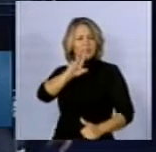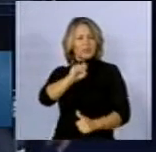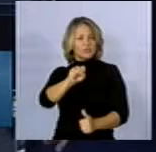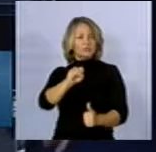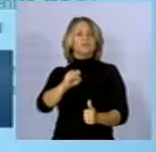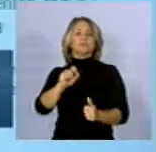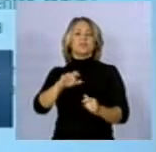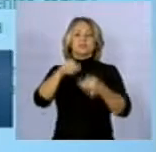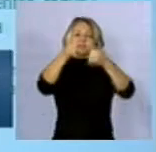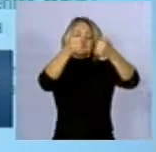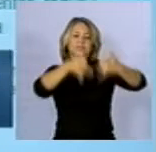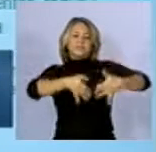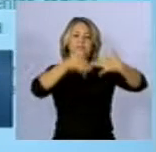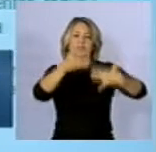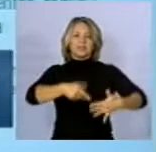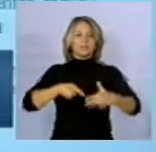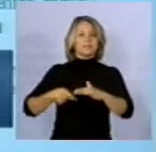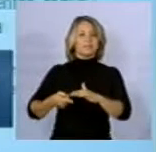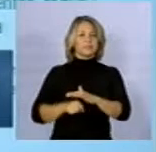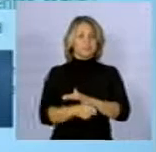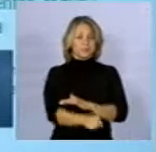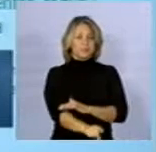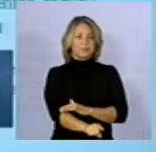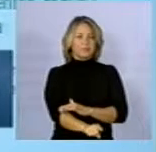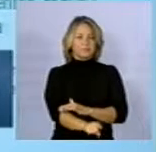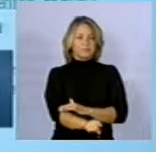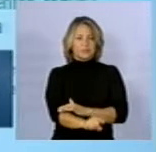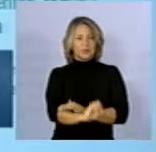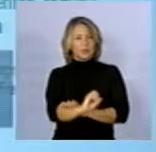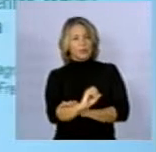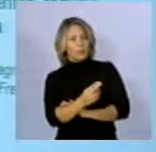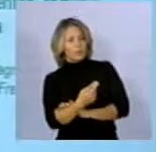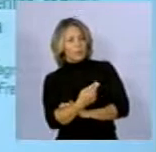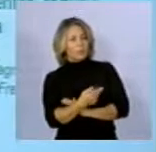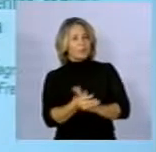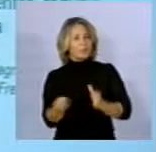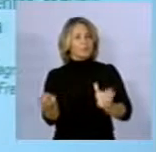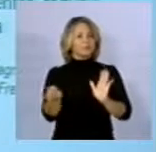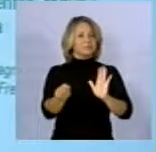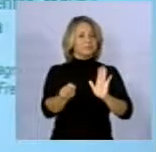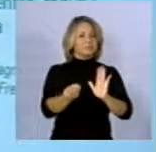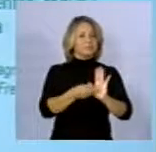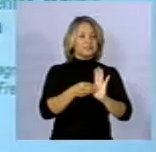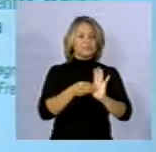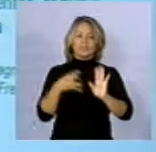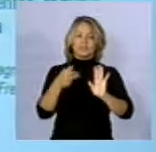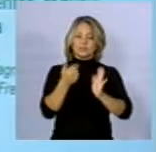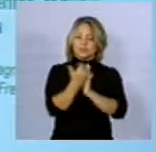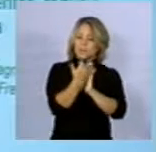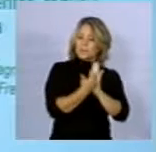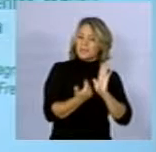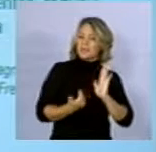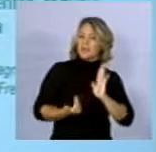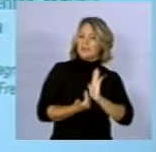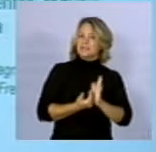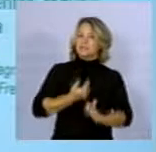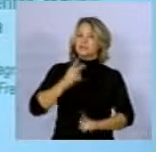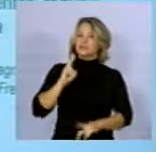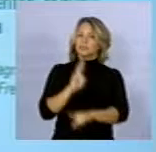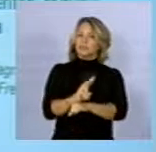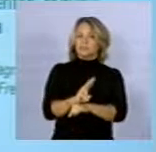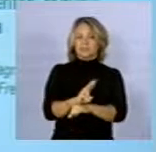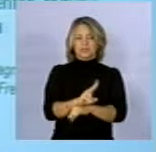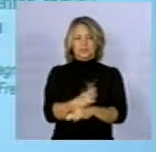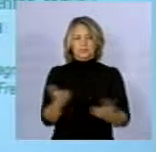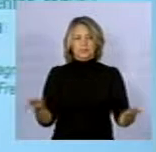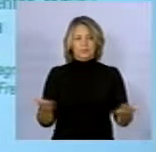para justificar para constituir a base para os padrões de proteção, em